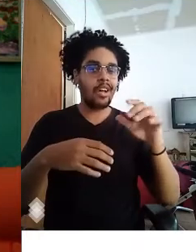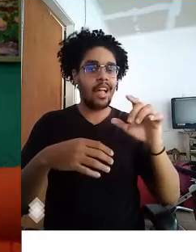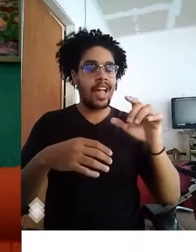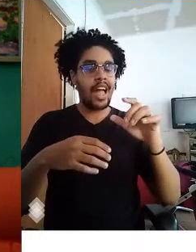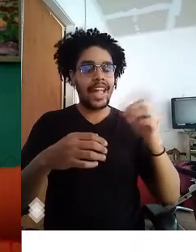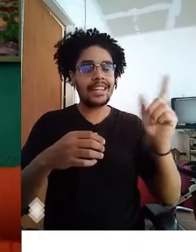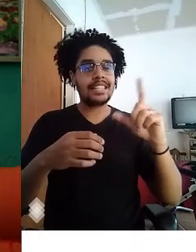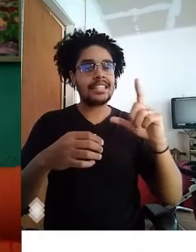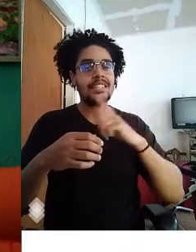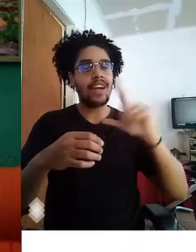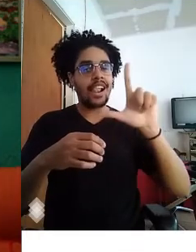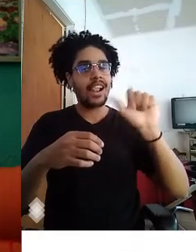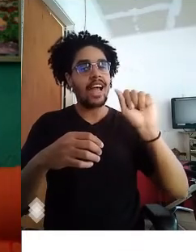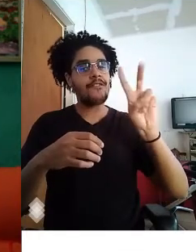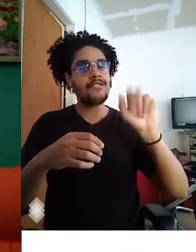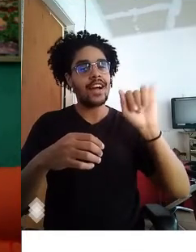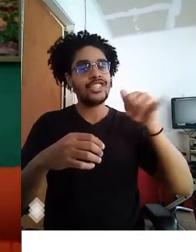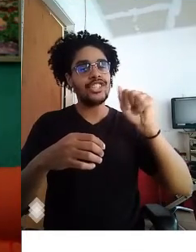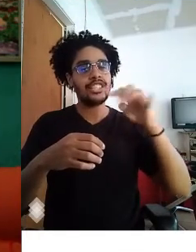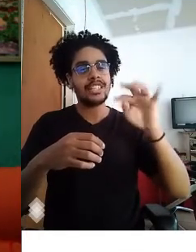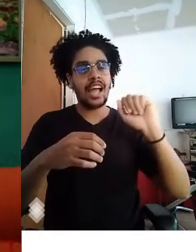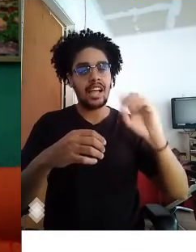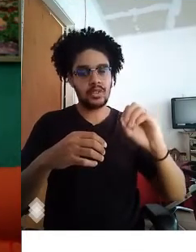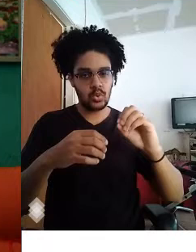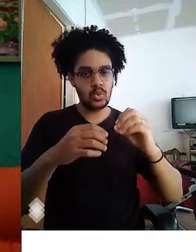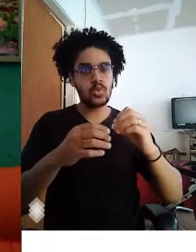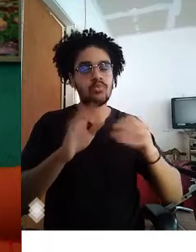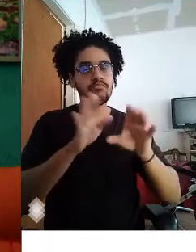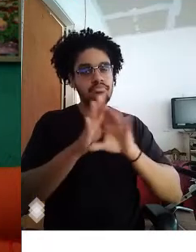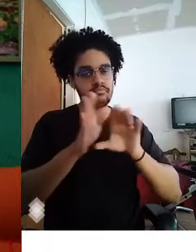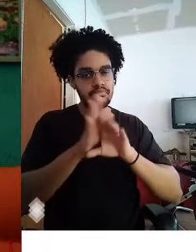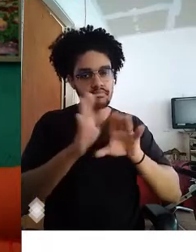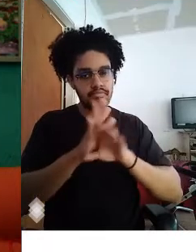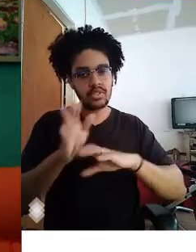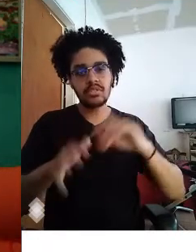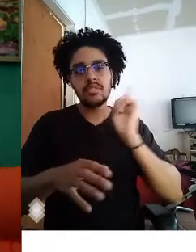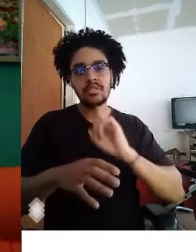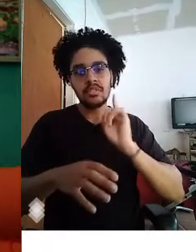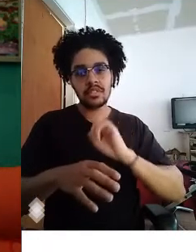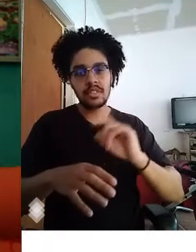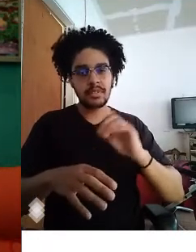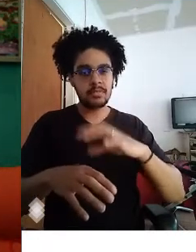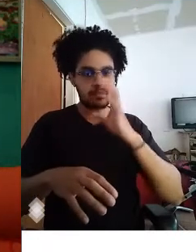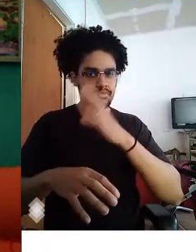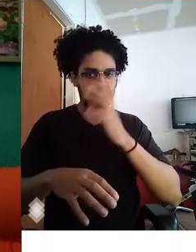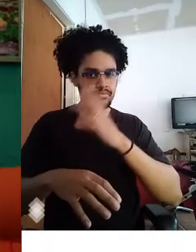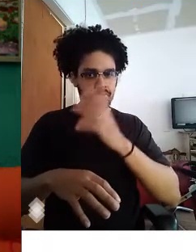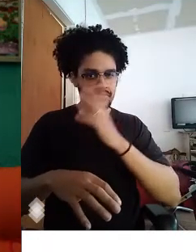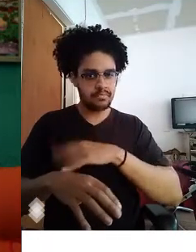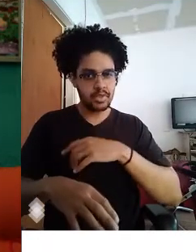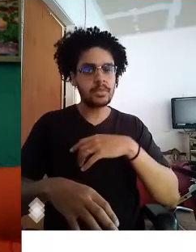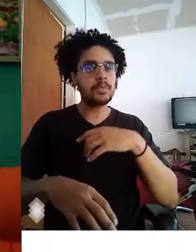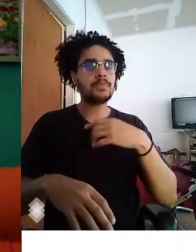que a Operação Lava Jato ela foi orientada pelo Departamento de Estado norte-americano para criminalizar